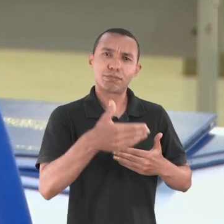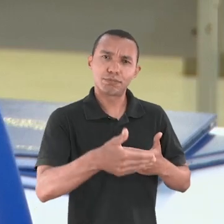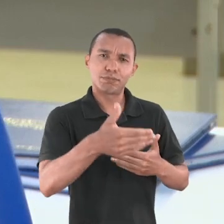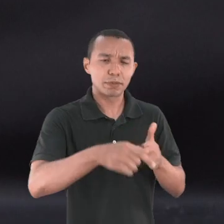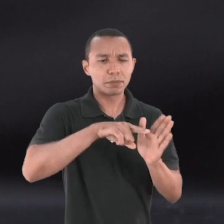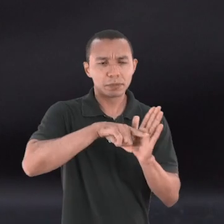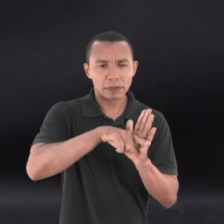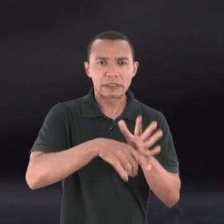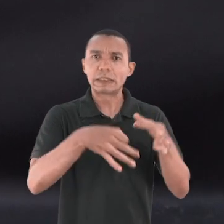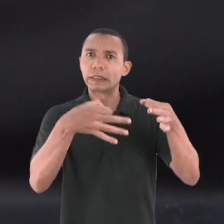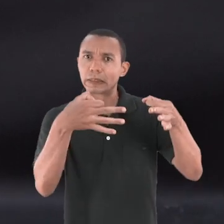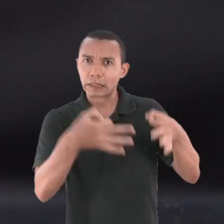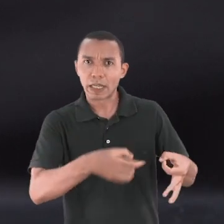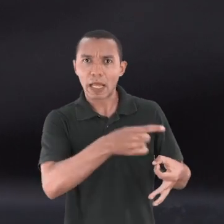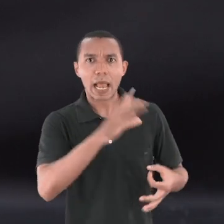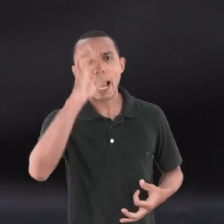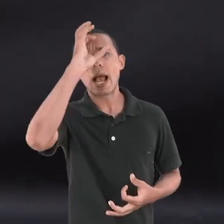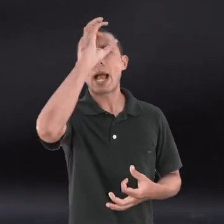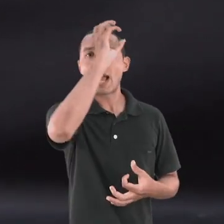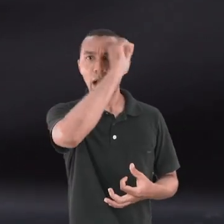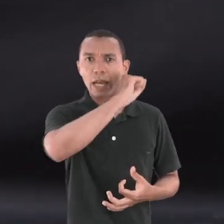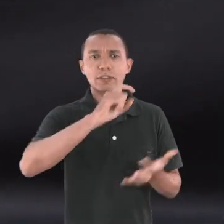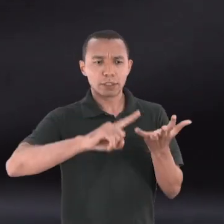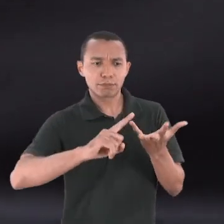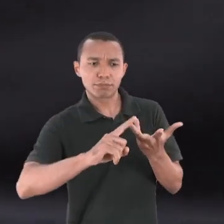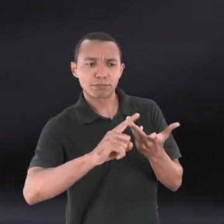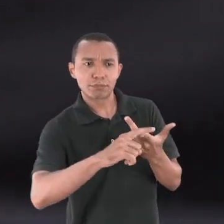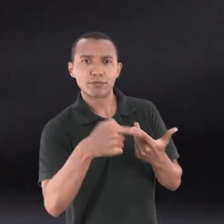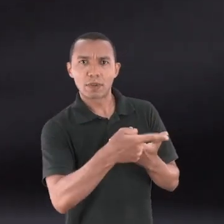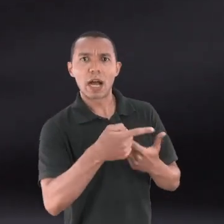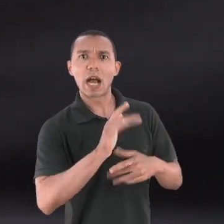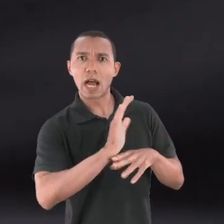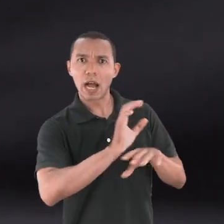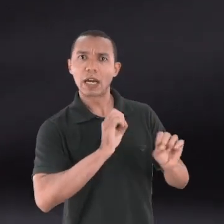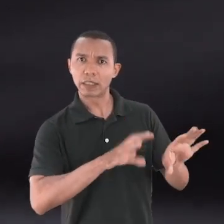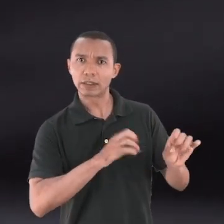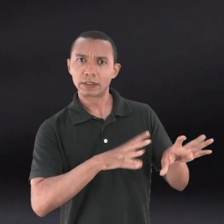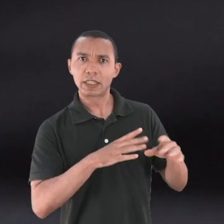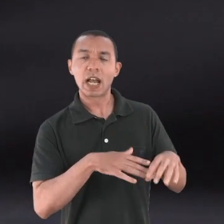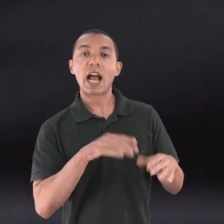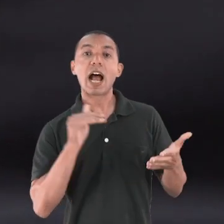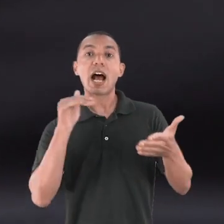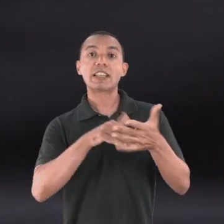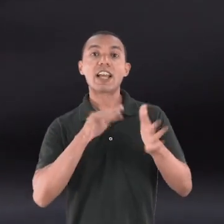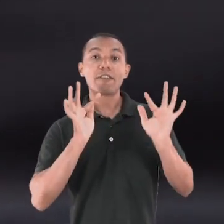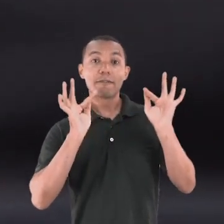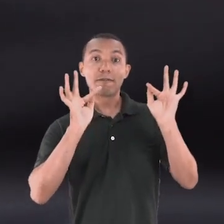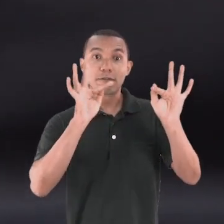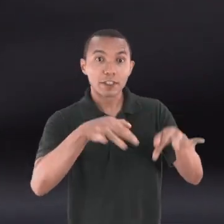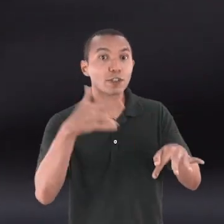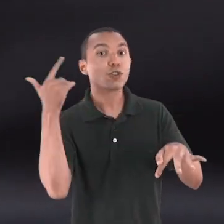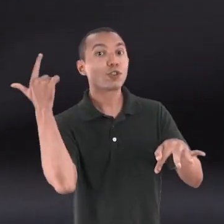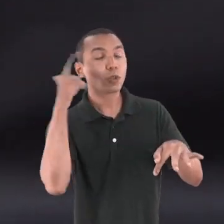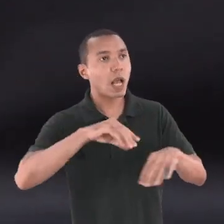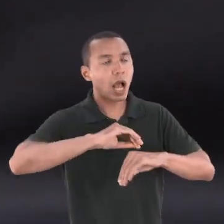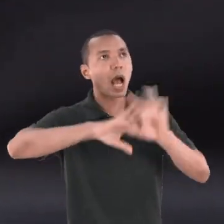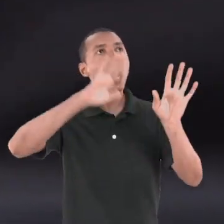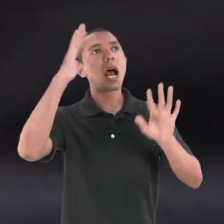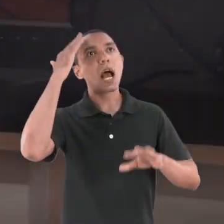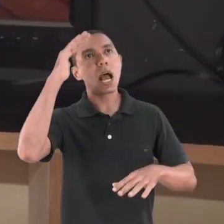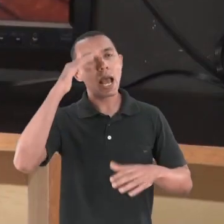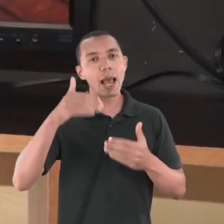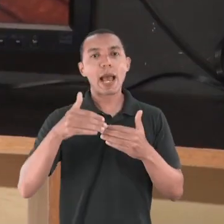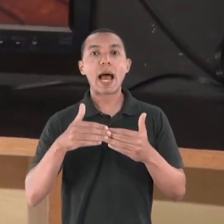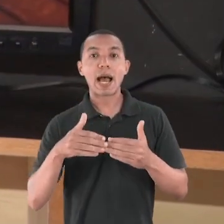orientação, para que o aluno passe por todas as etapas da pesquisa, uma série de elementos que vão ser trabalhados,